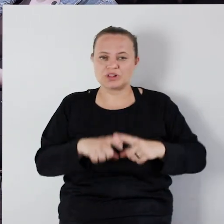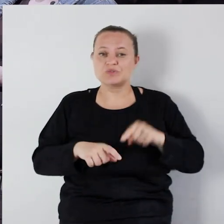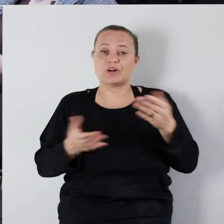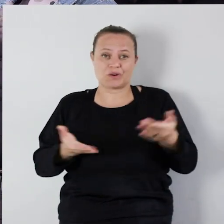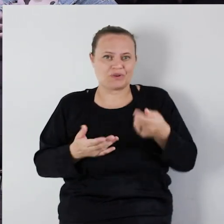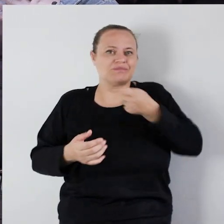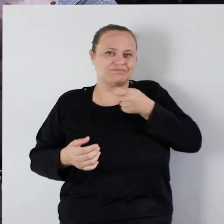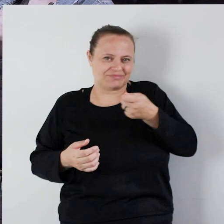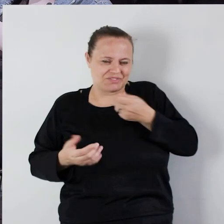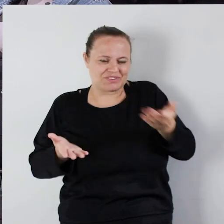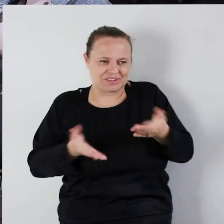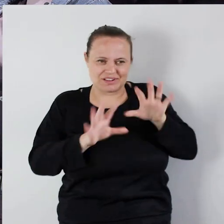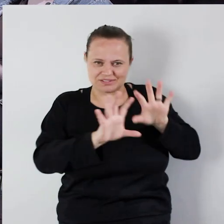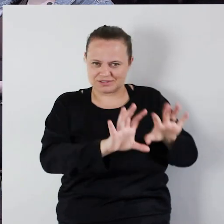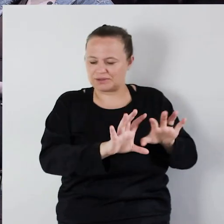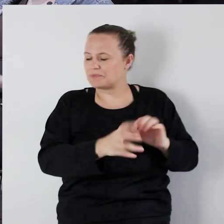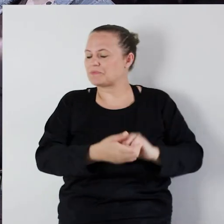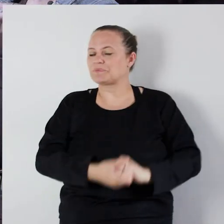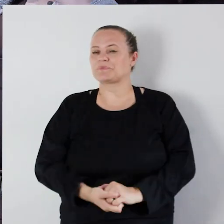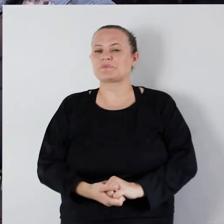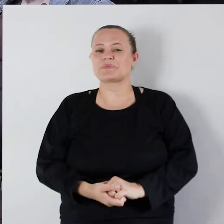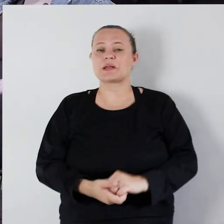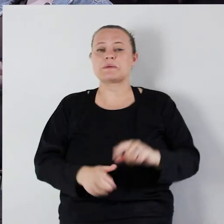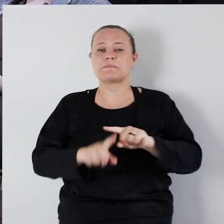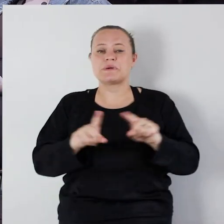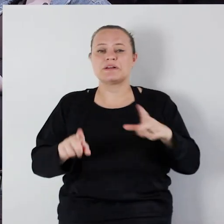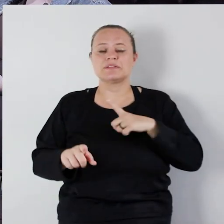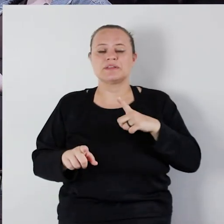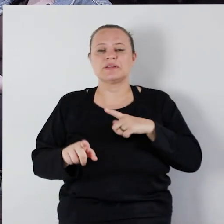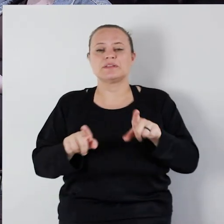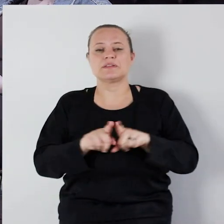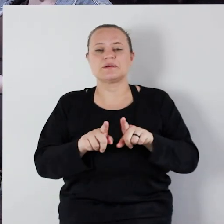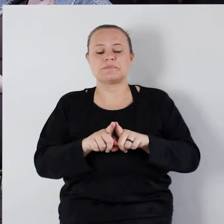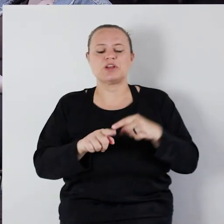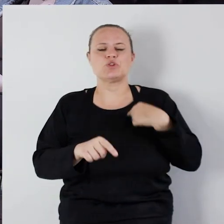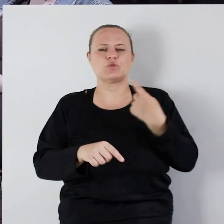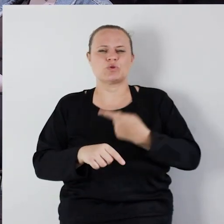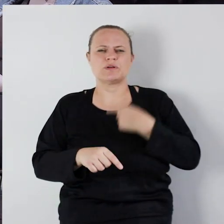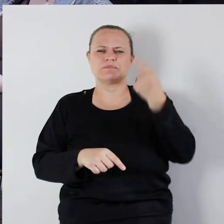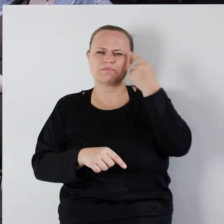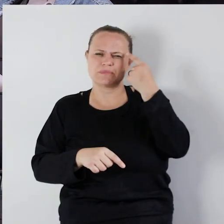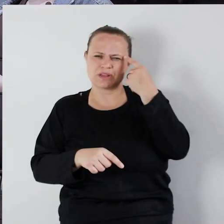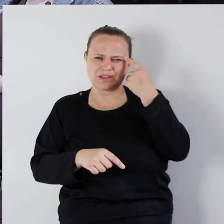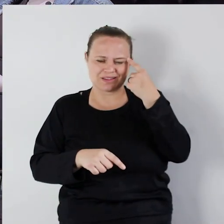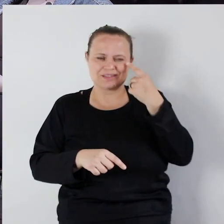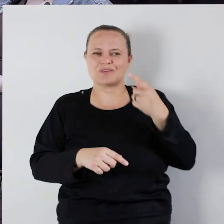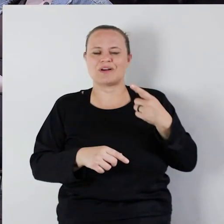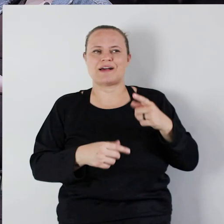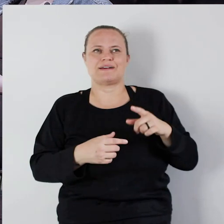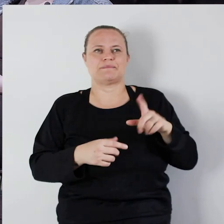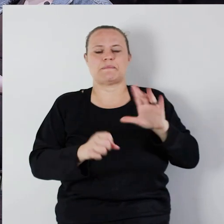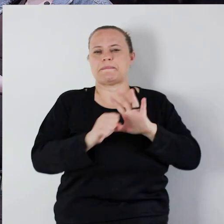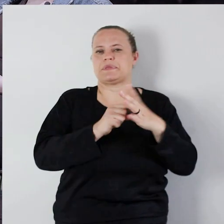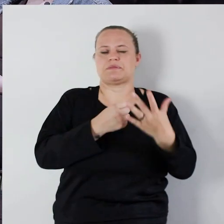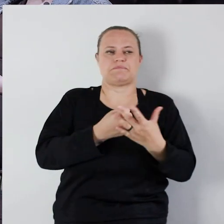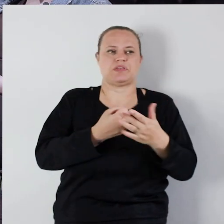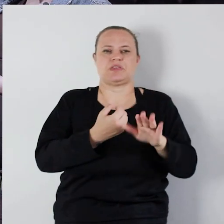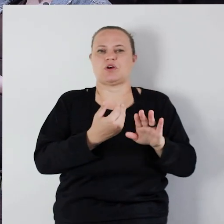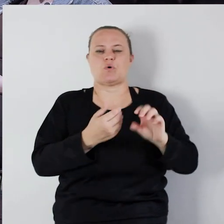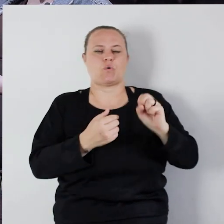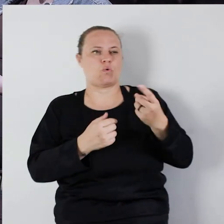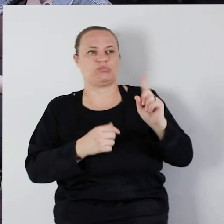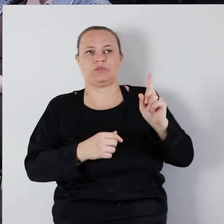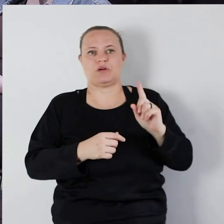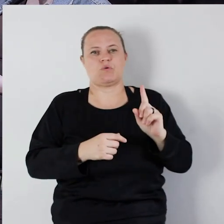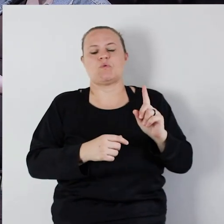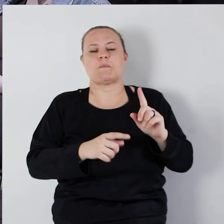que muitas vezes as pessoas não têm acesso. Então, por isso também essa iniciativa de entrevistas é para isso. E a outra, que eu acho que é um ponto